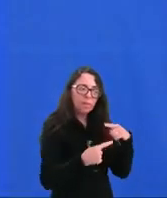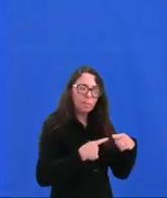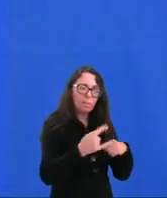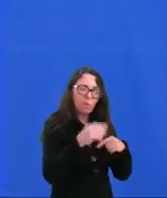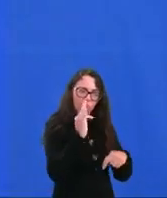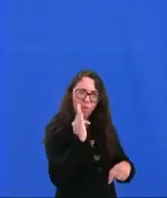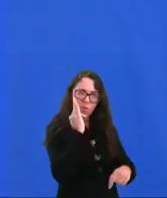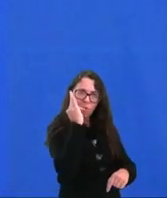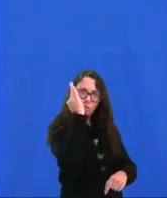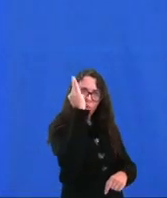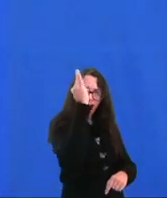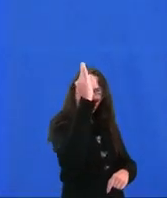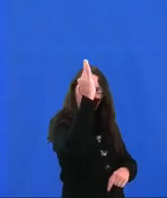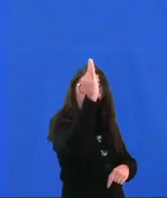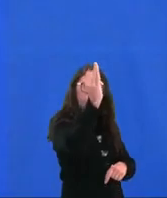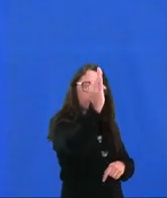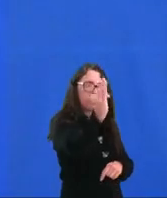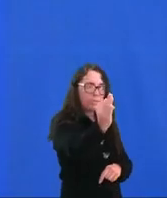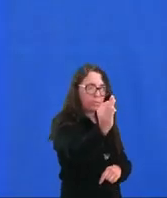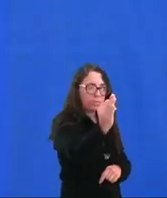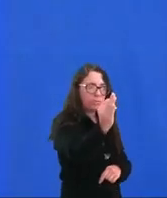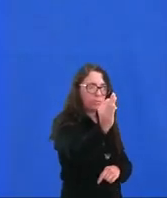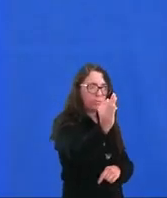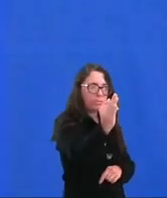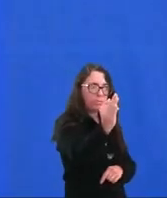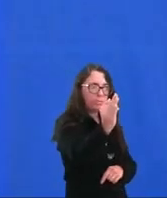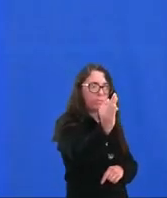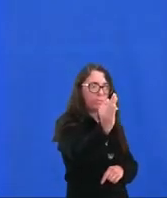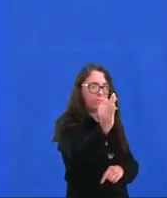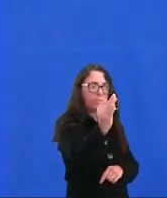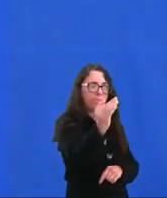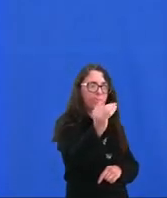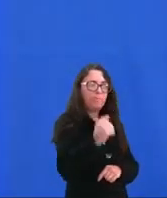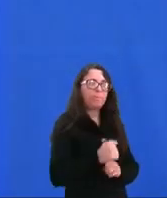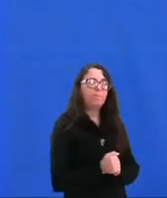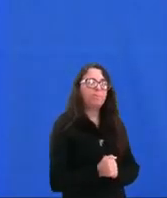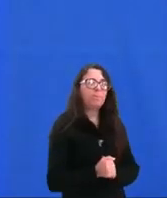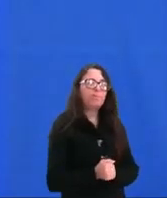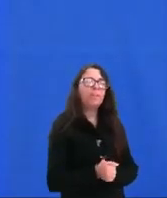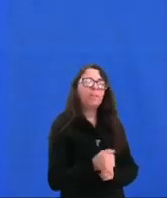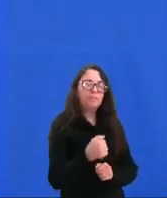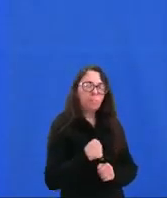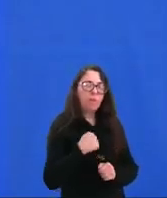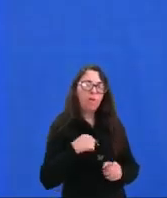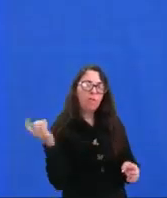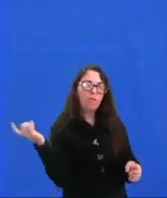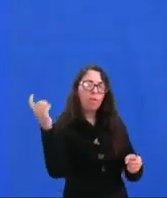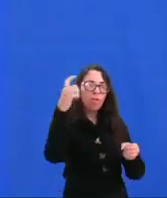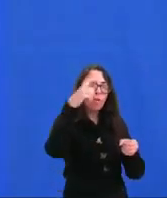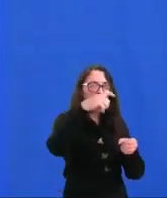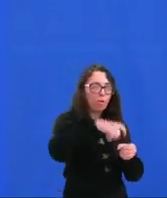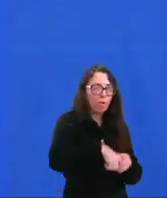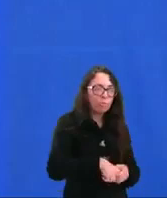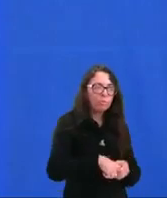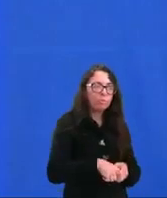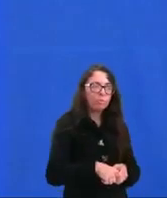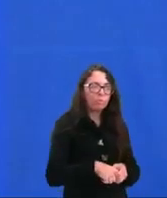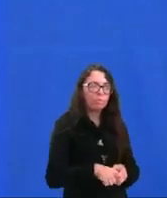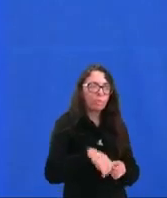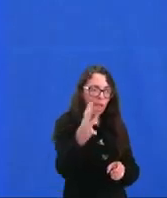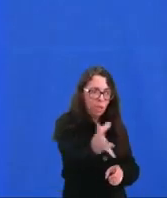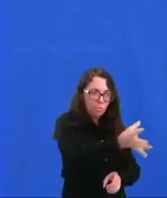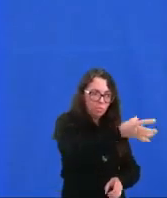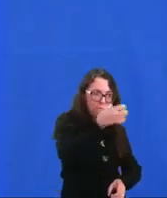proposta redentora para trazer o máximo possível de discípulos ao seu reino, ao reino